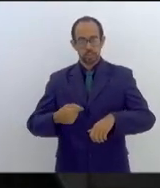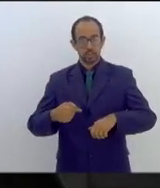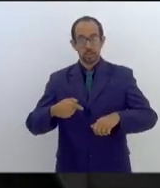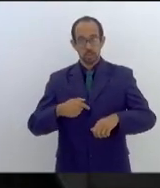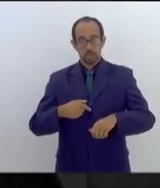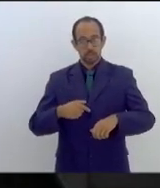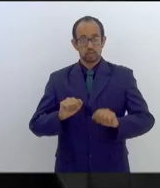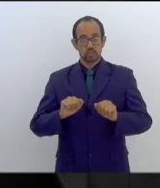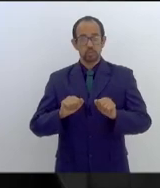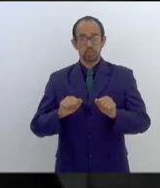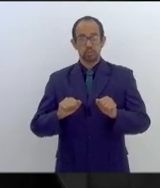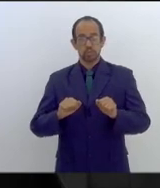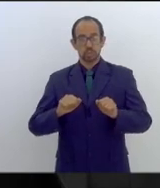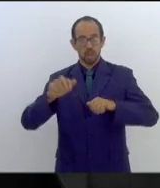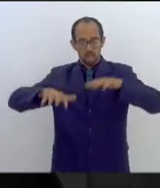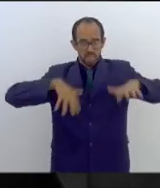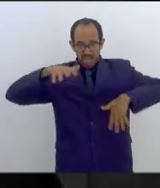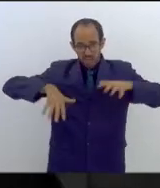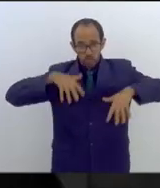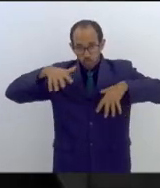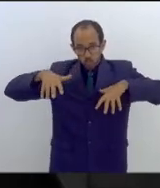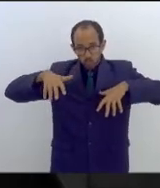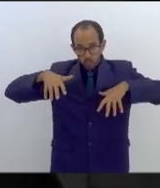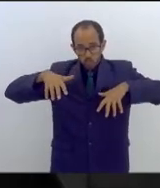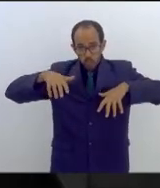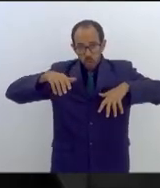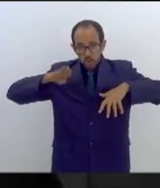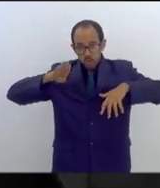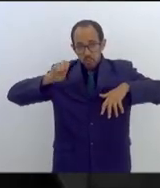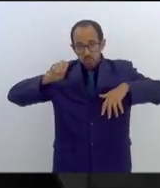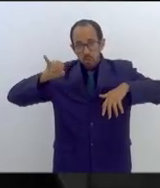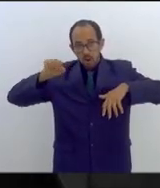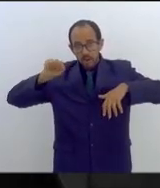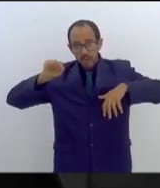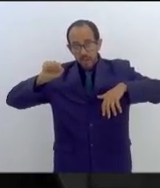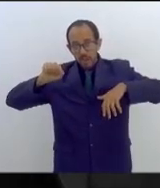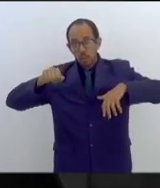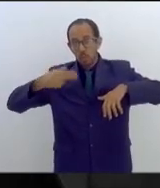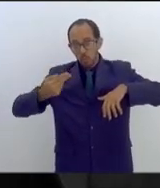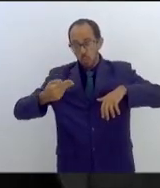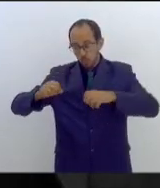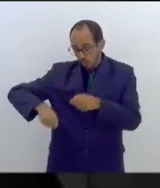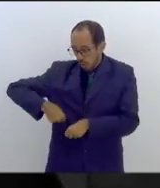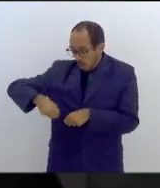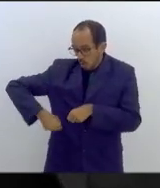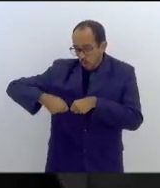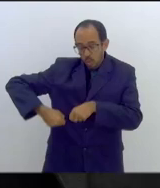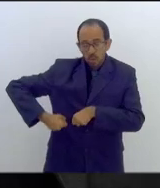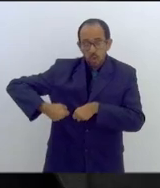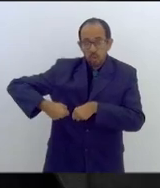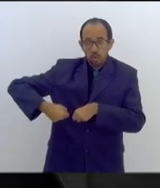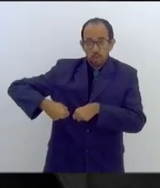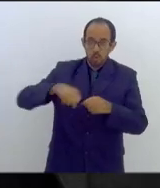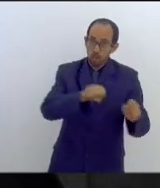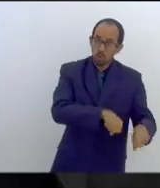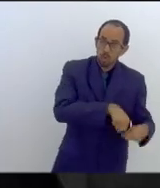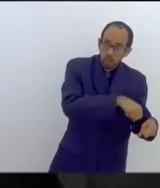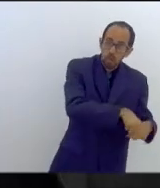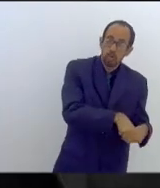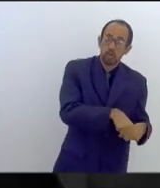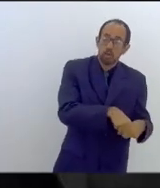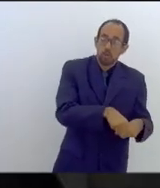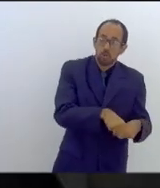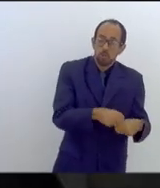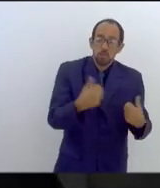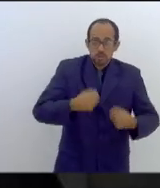respectivas baías? A nado, de boia, remando em canoa havaiana, evidentemente que era necessário ter uma solução que